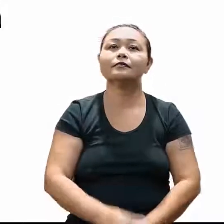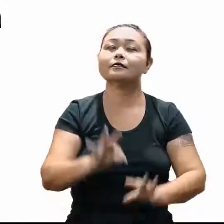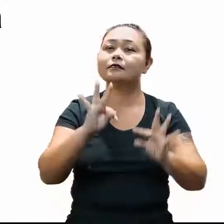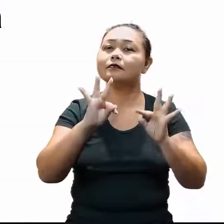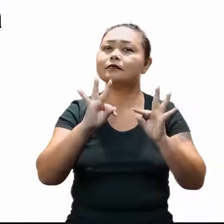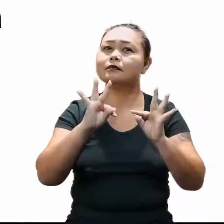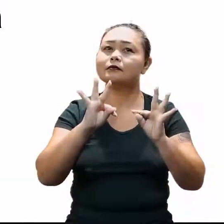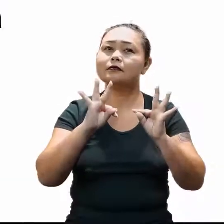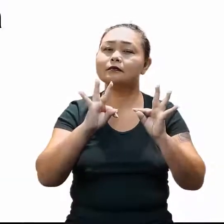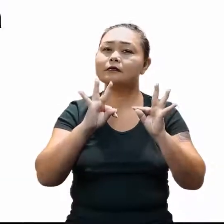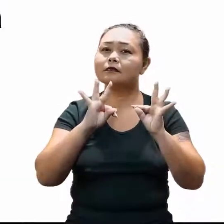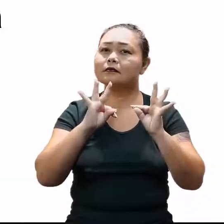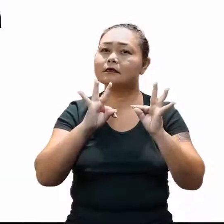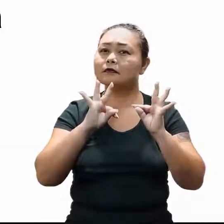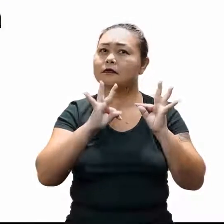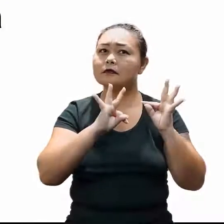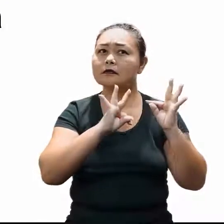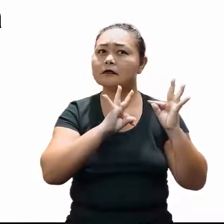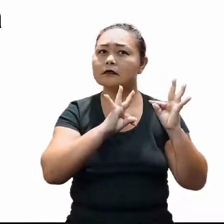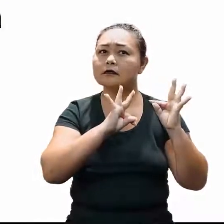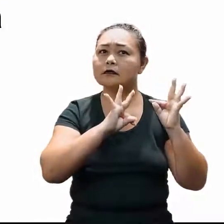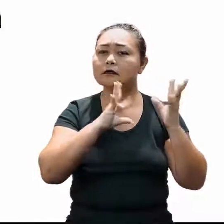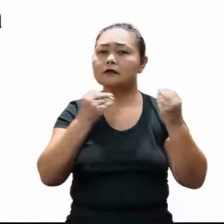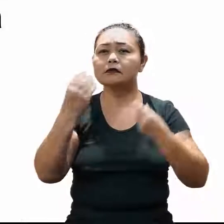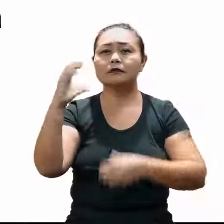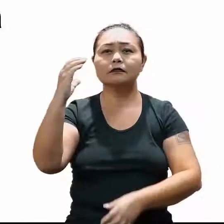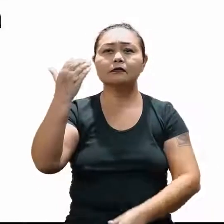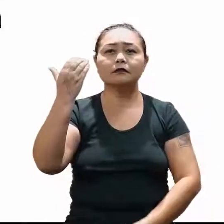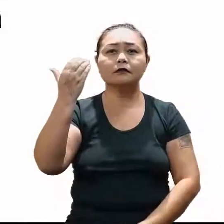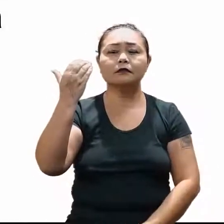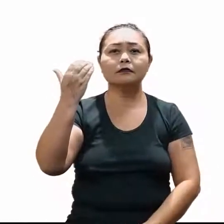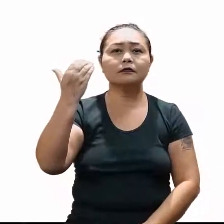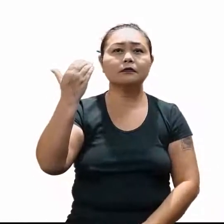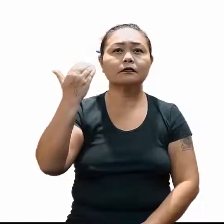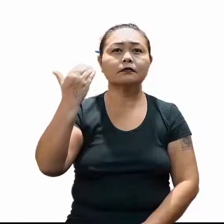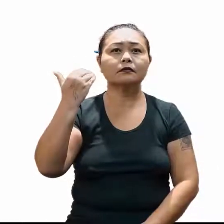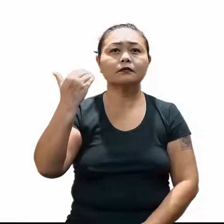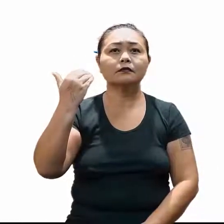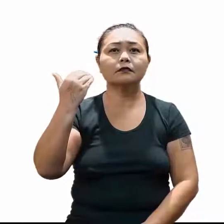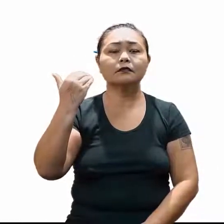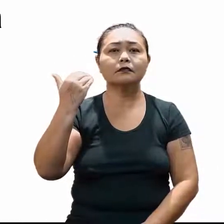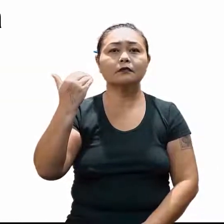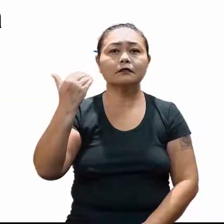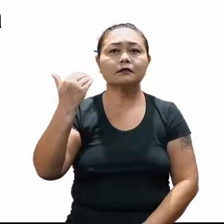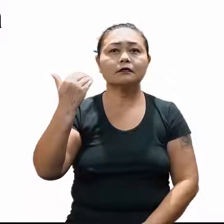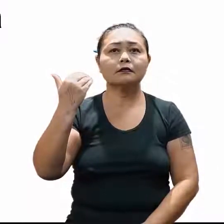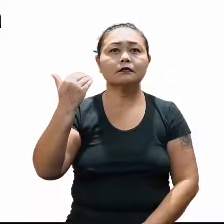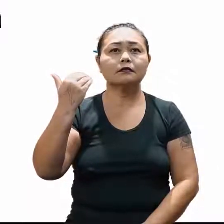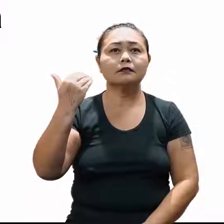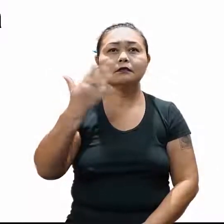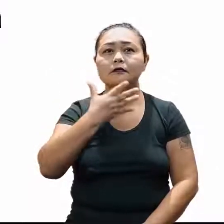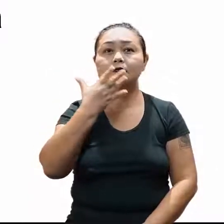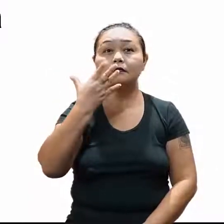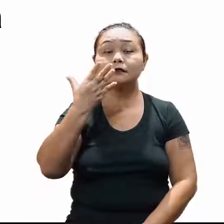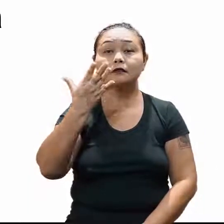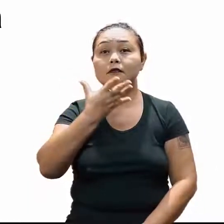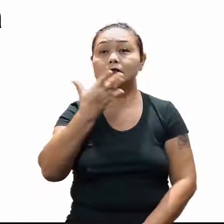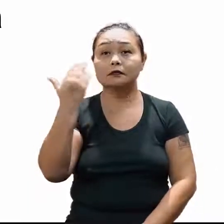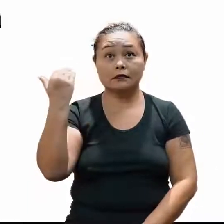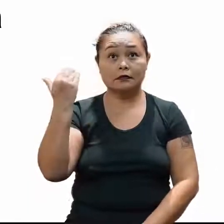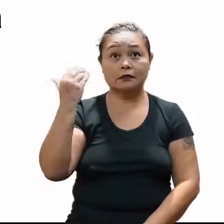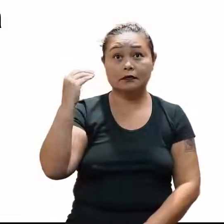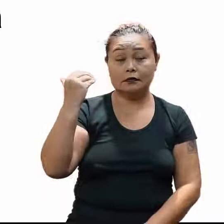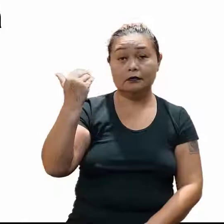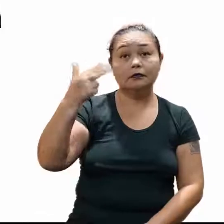Todos sobre ciências naturais que foram esquecidos, tá? Todos sobre